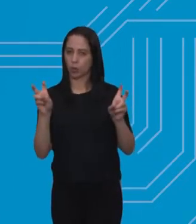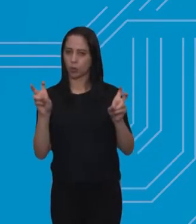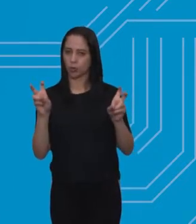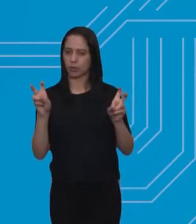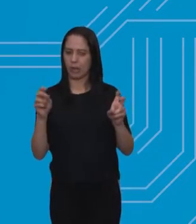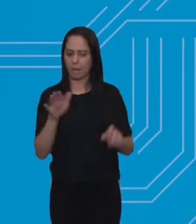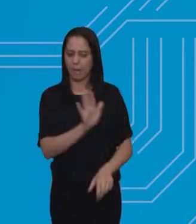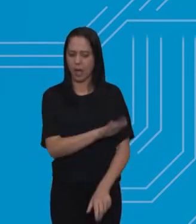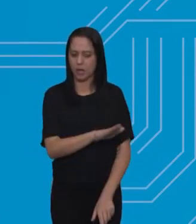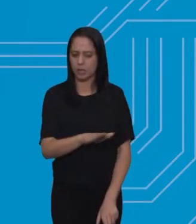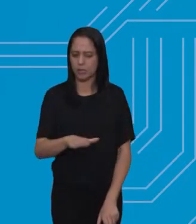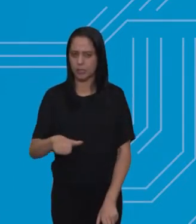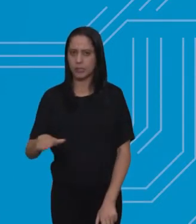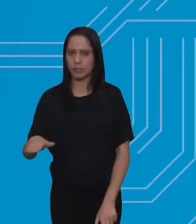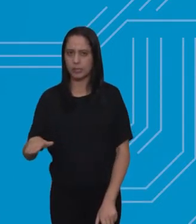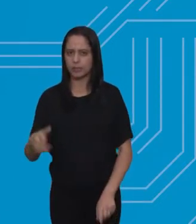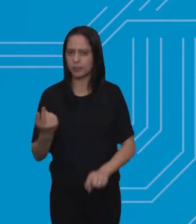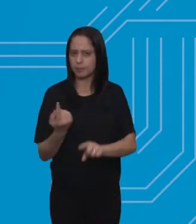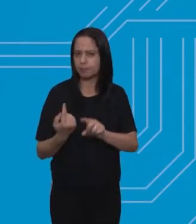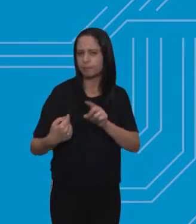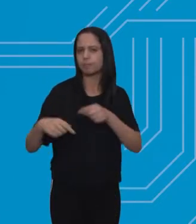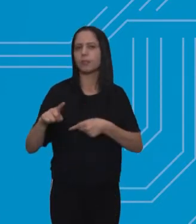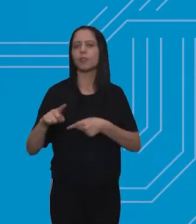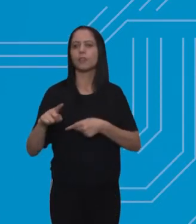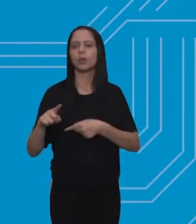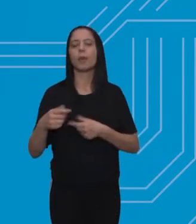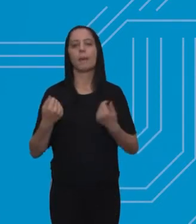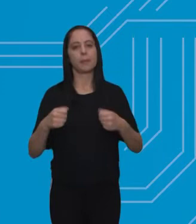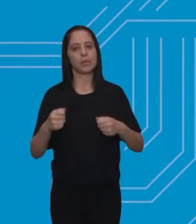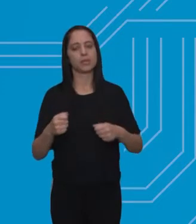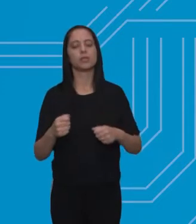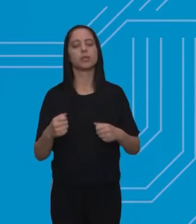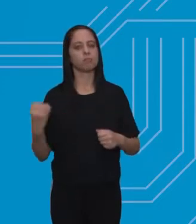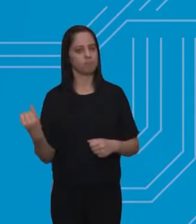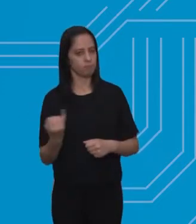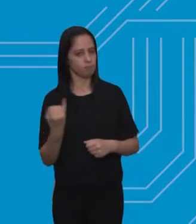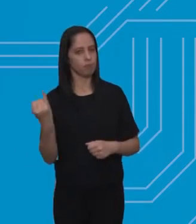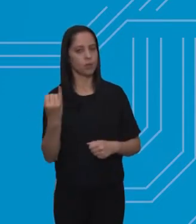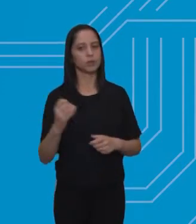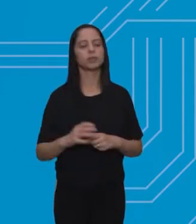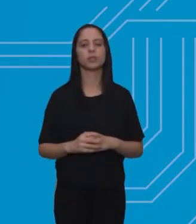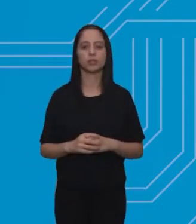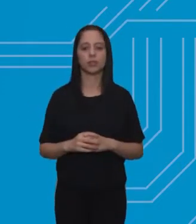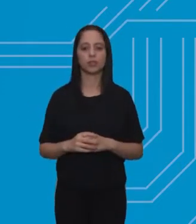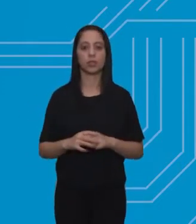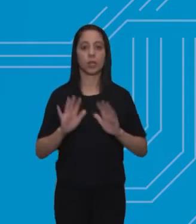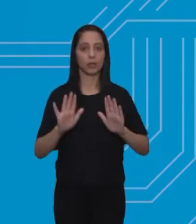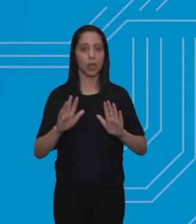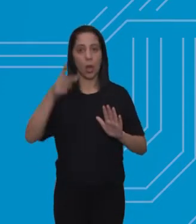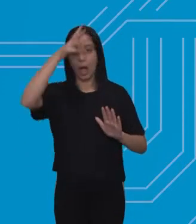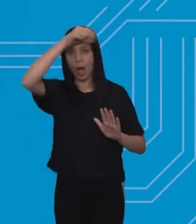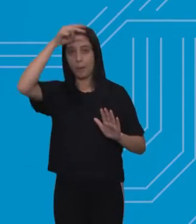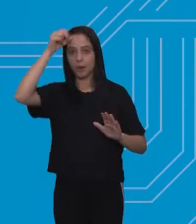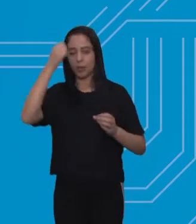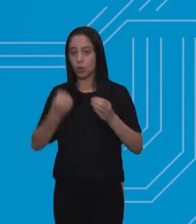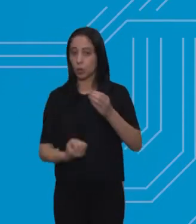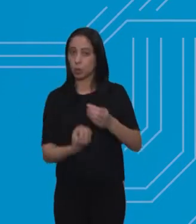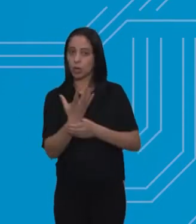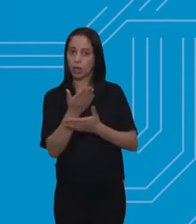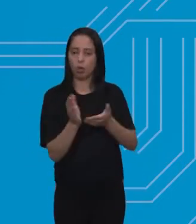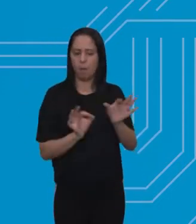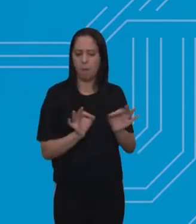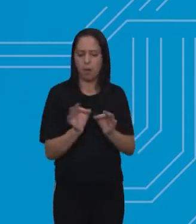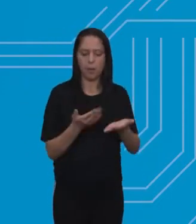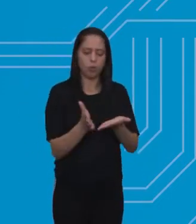alguns cuidados no período conhecido como primeira infância são fundamentais pensando nisso município lançou uma cartilha com